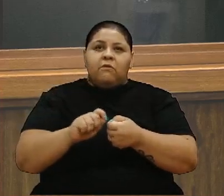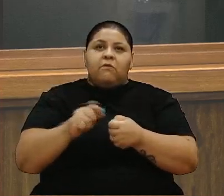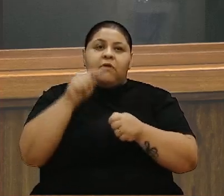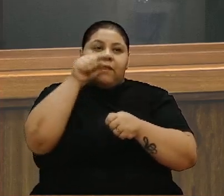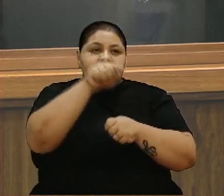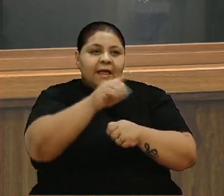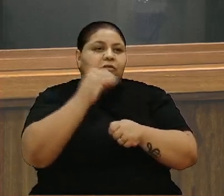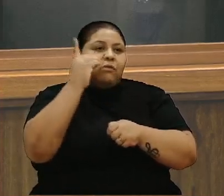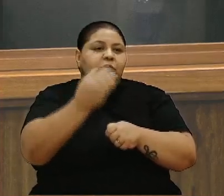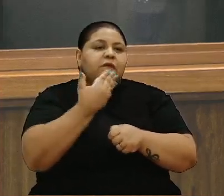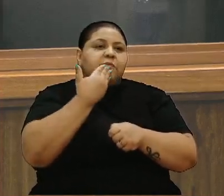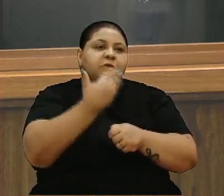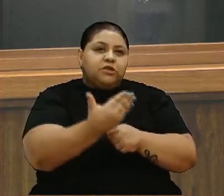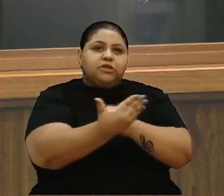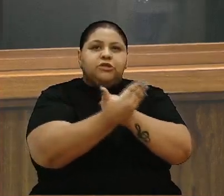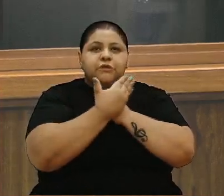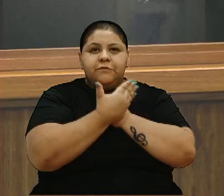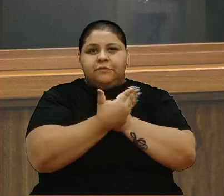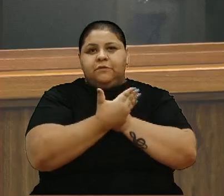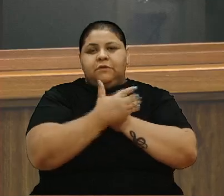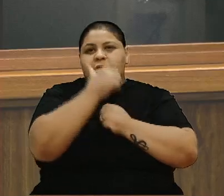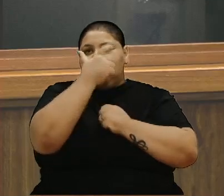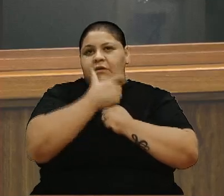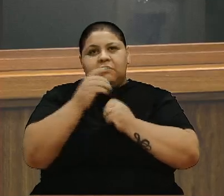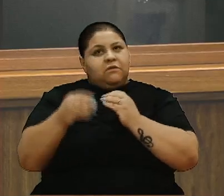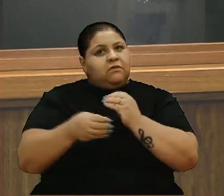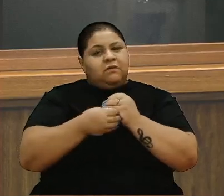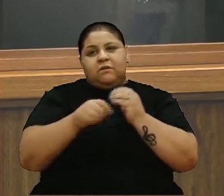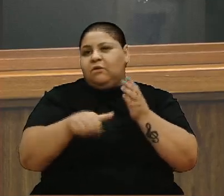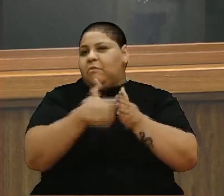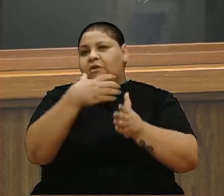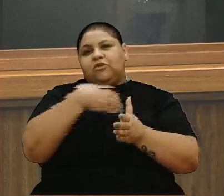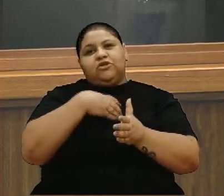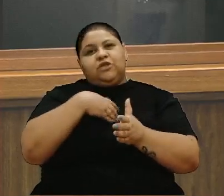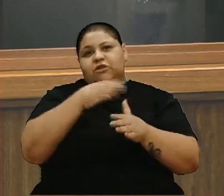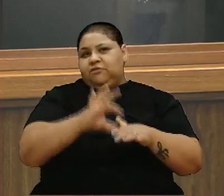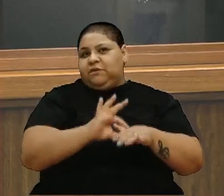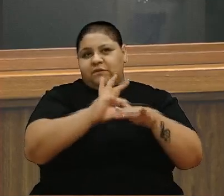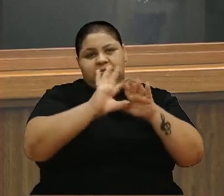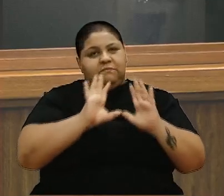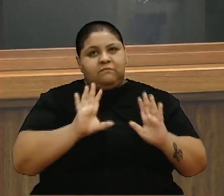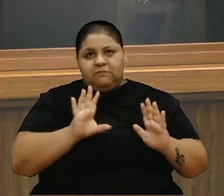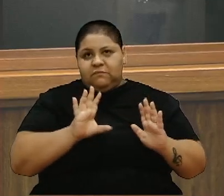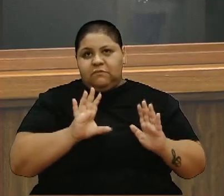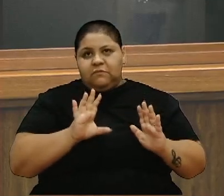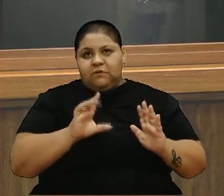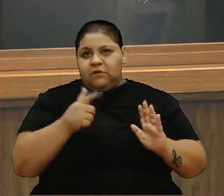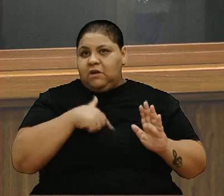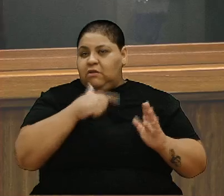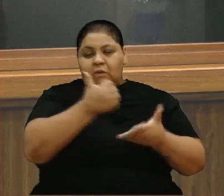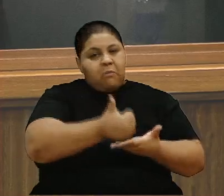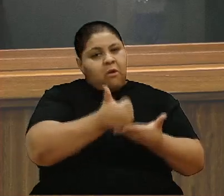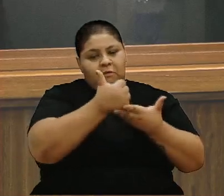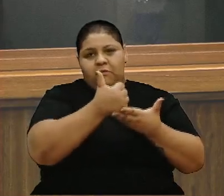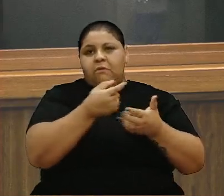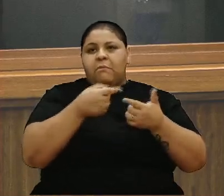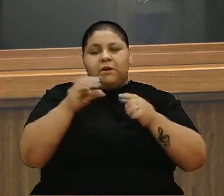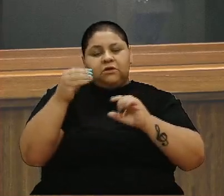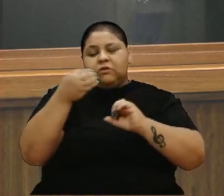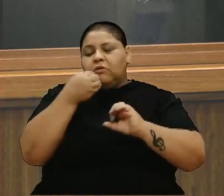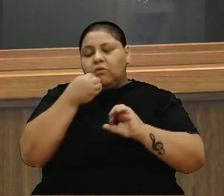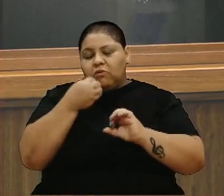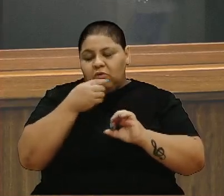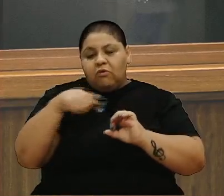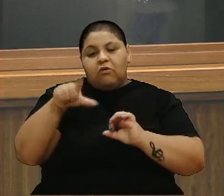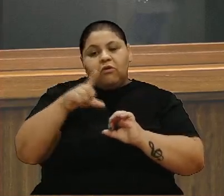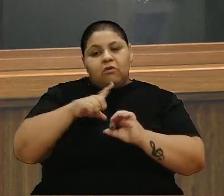pedindo. Eu acho que essas emendas não é a melhor forma de governar, não sou favorável a isso, mas óbvio que se